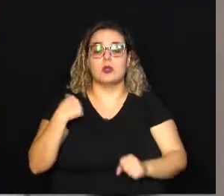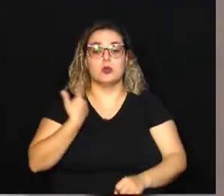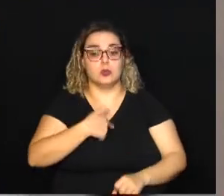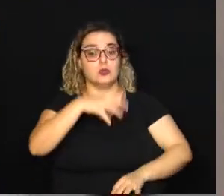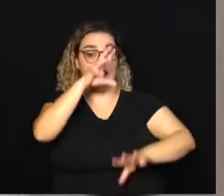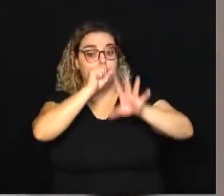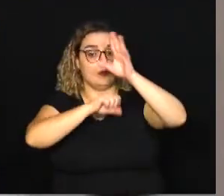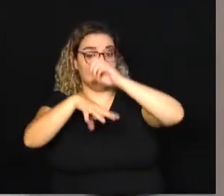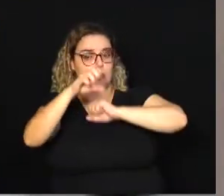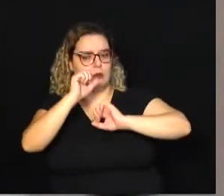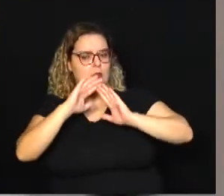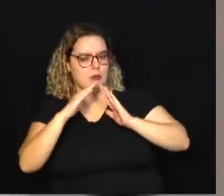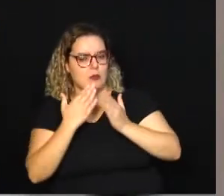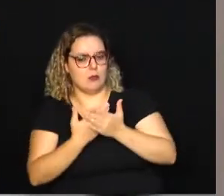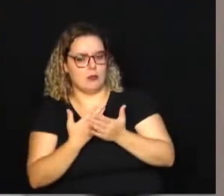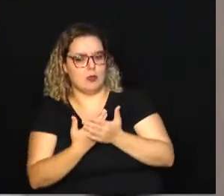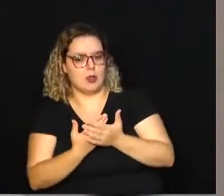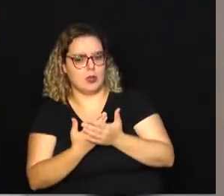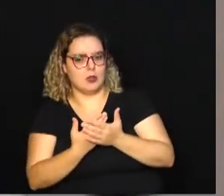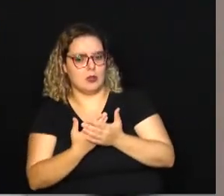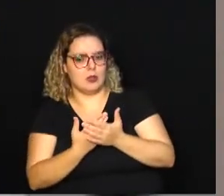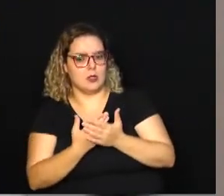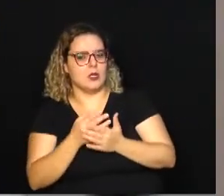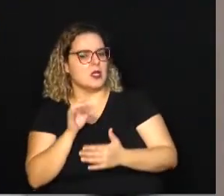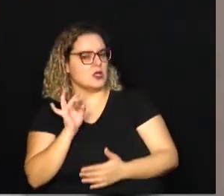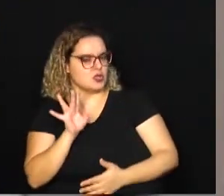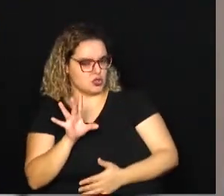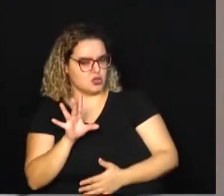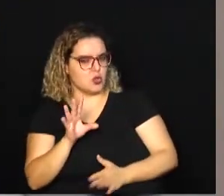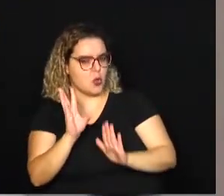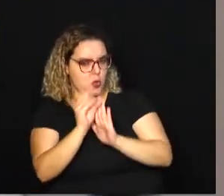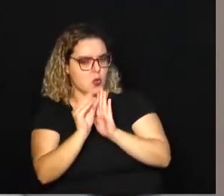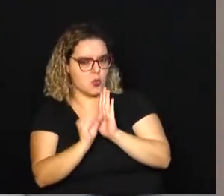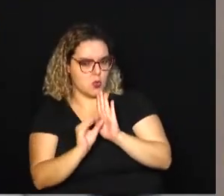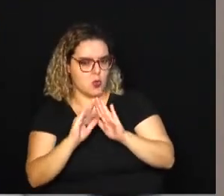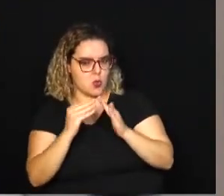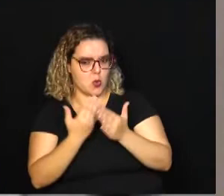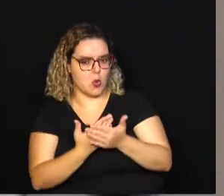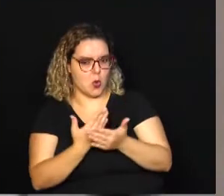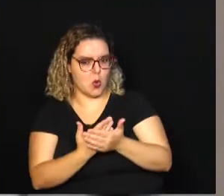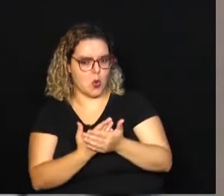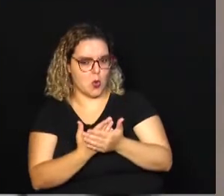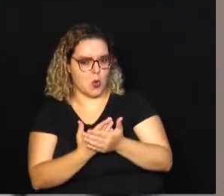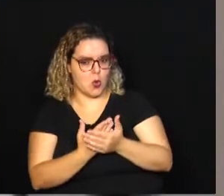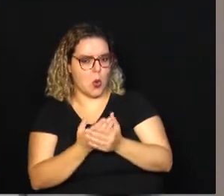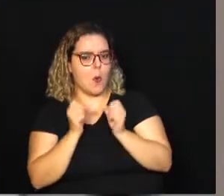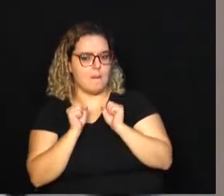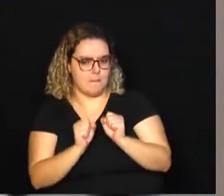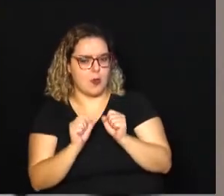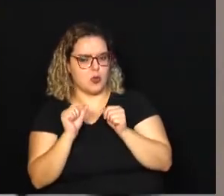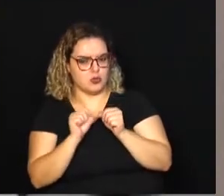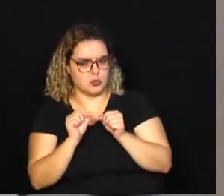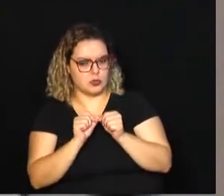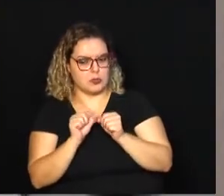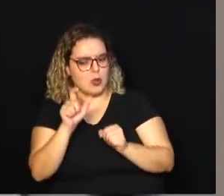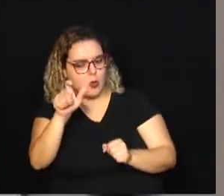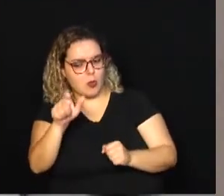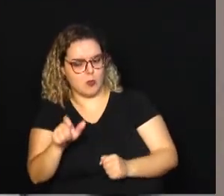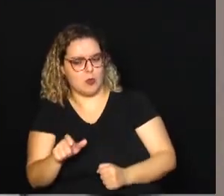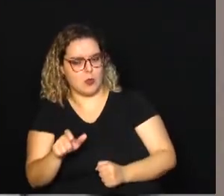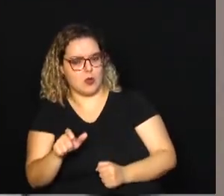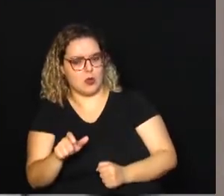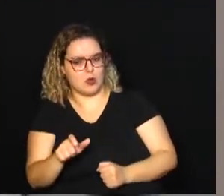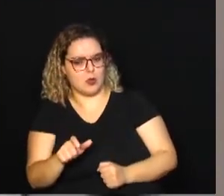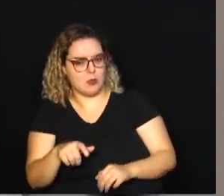escolar? Será que só o conteúdo escolar tem condições de fazer com que uma pessoa se torne